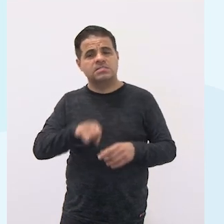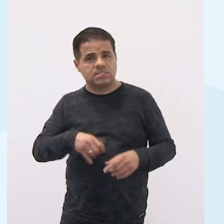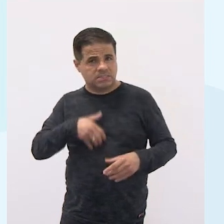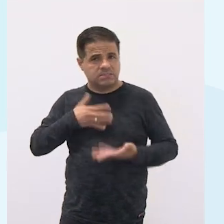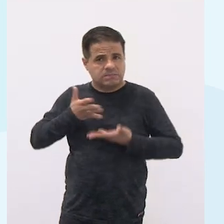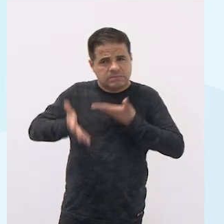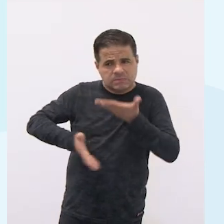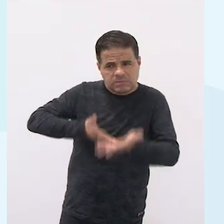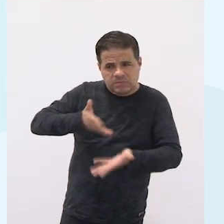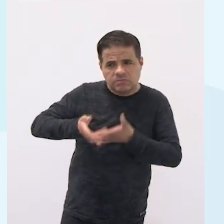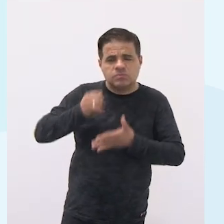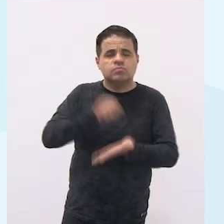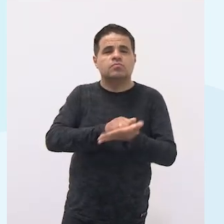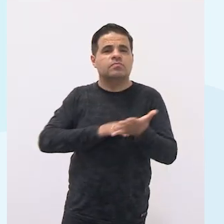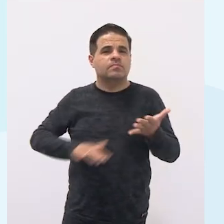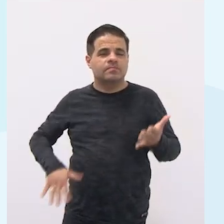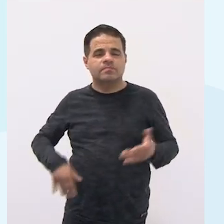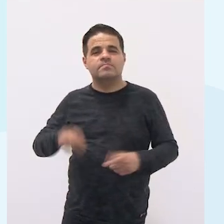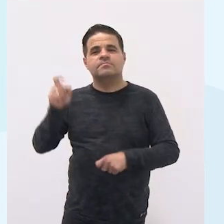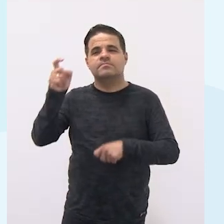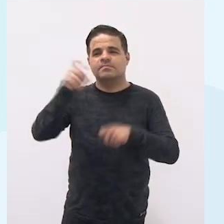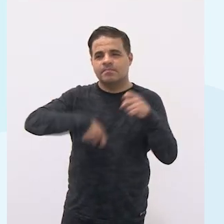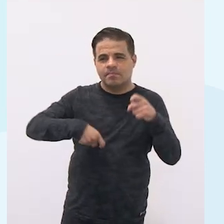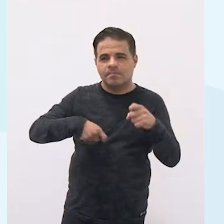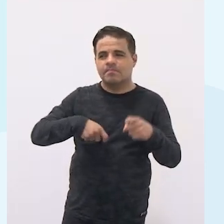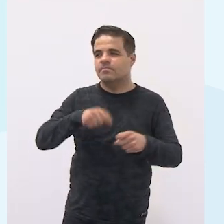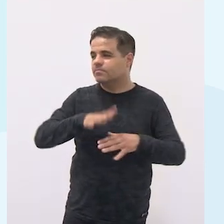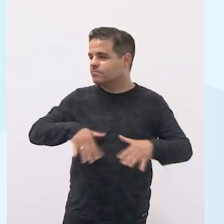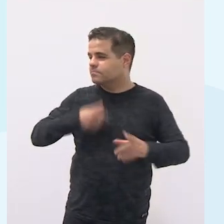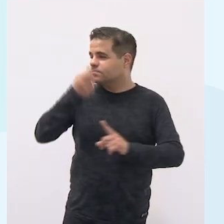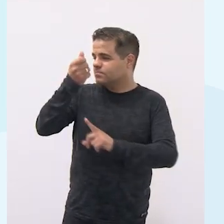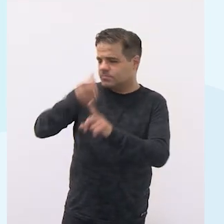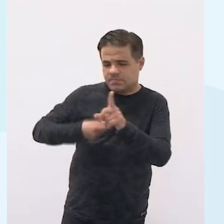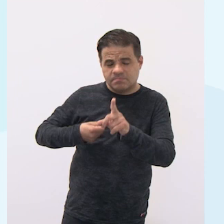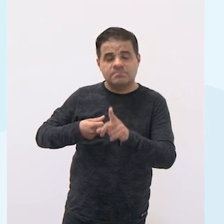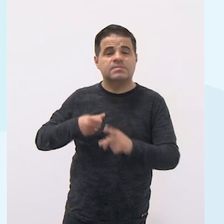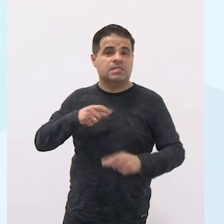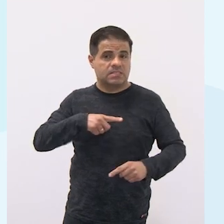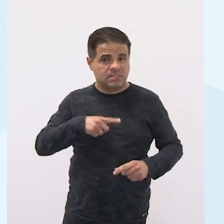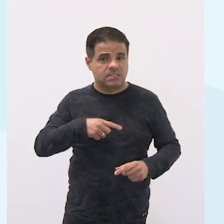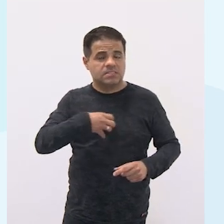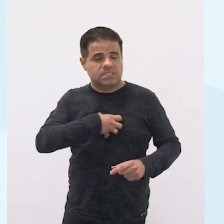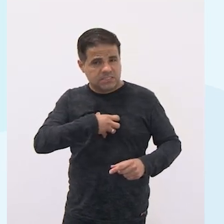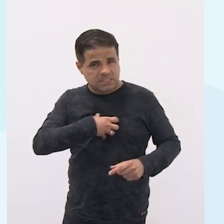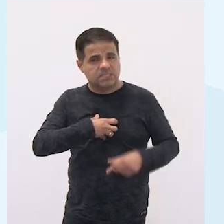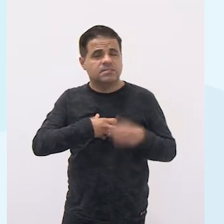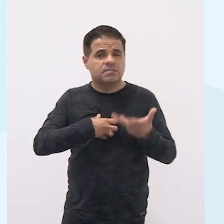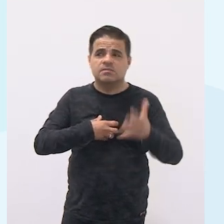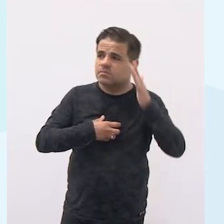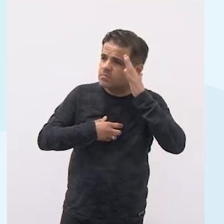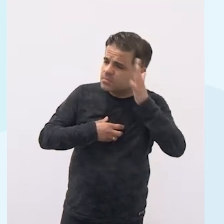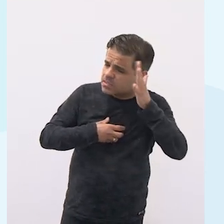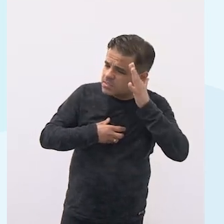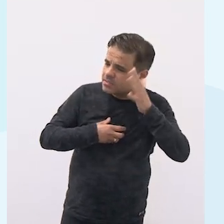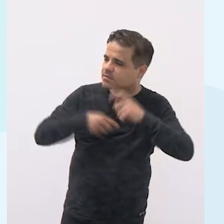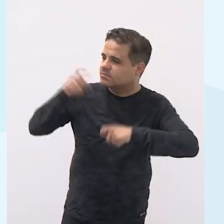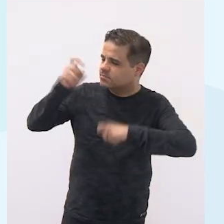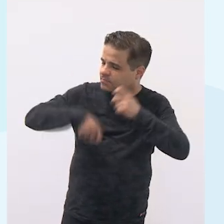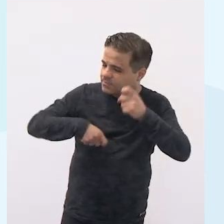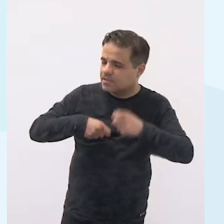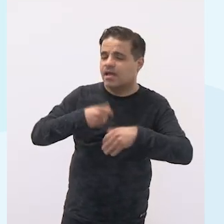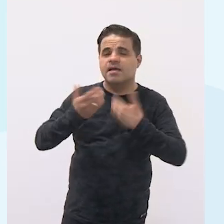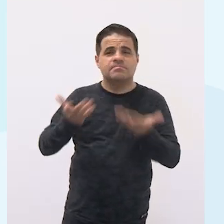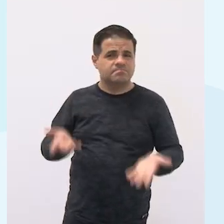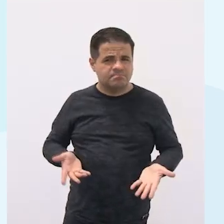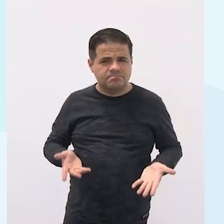envolvem com atividade sexual nos últimos 6 meses, se ela se vê pensando em sexo, como é que é o